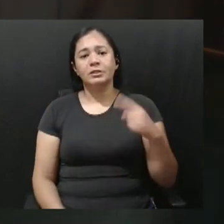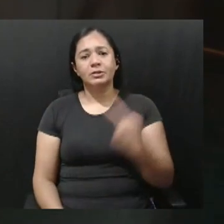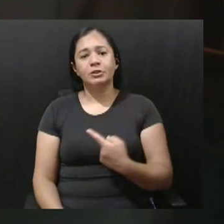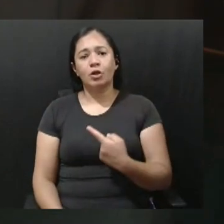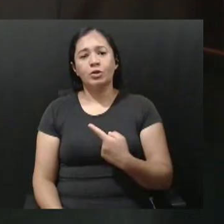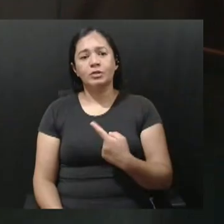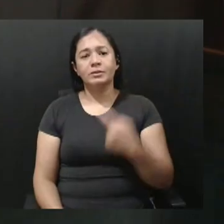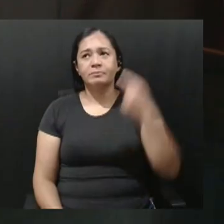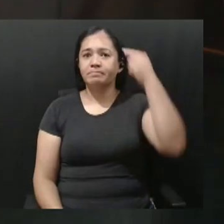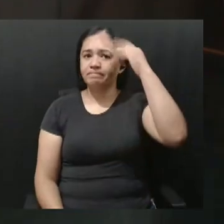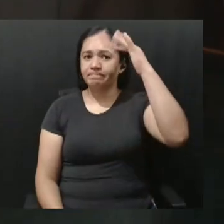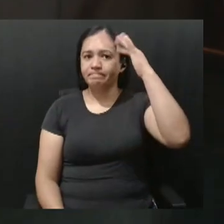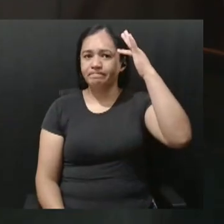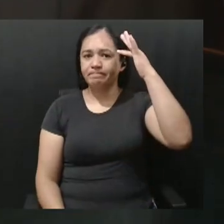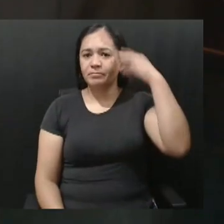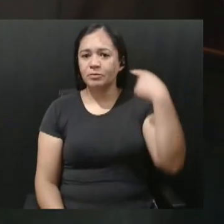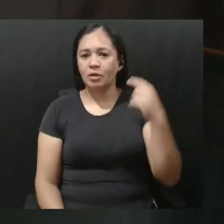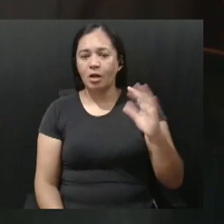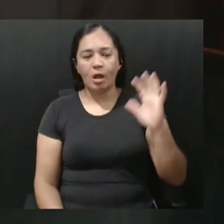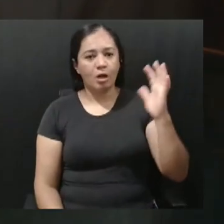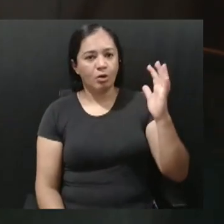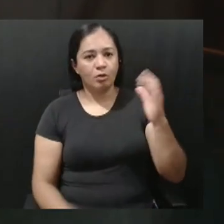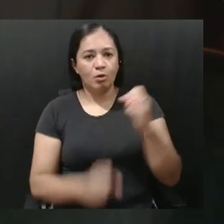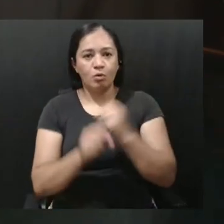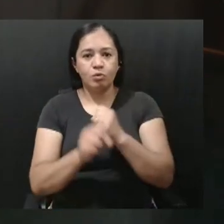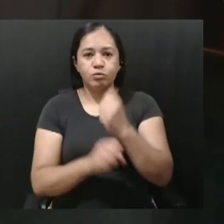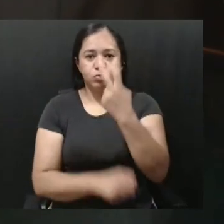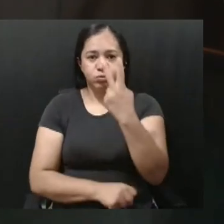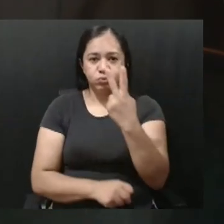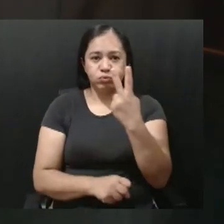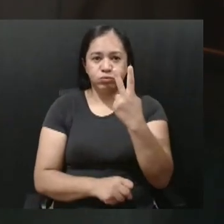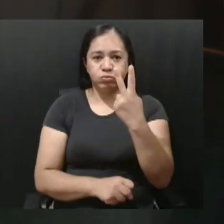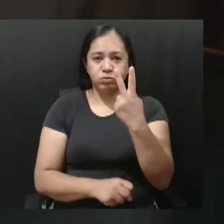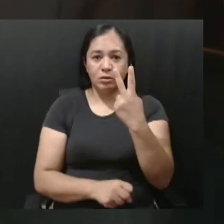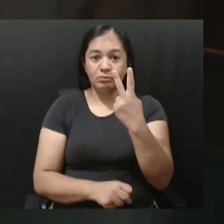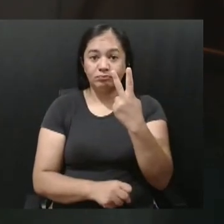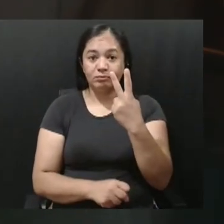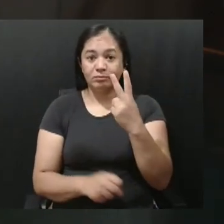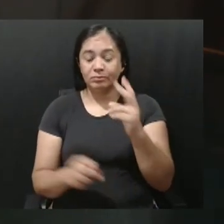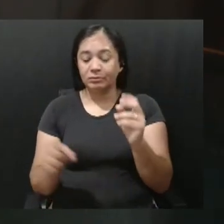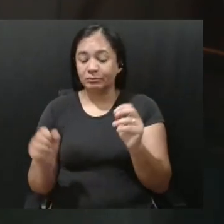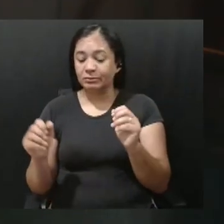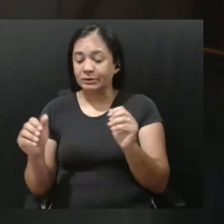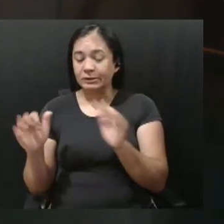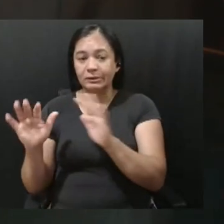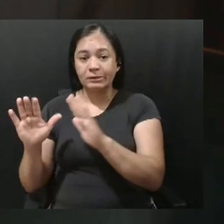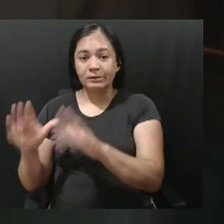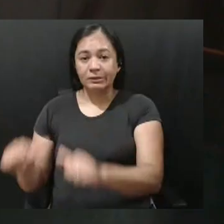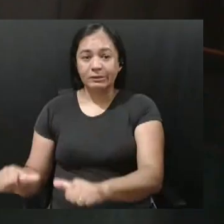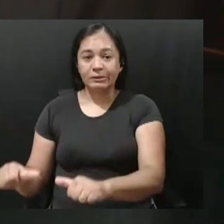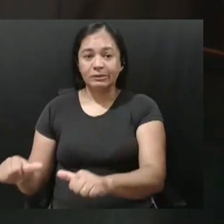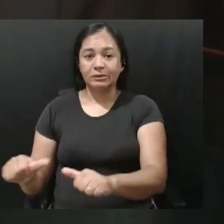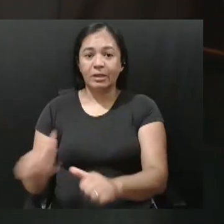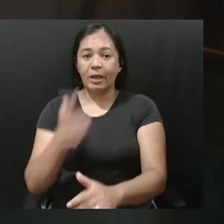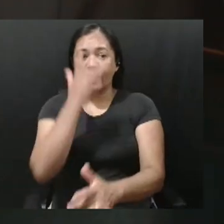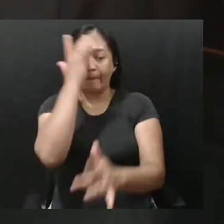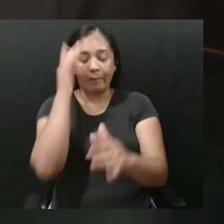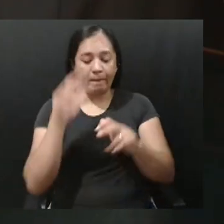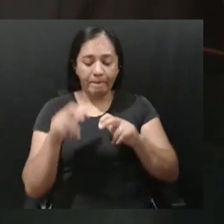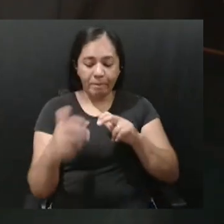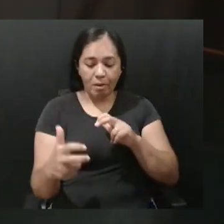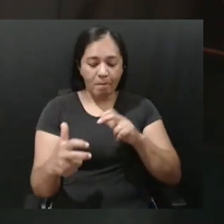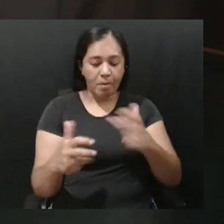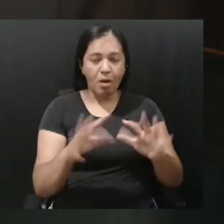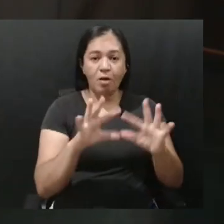passamos aí por 2 anos reclusos, Uhum, gente querida morrendo, se perdendo, famílias inteiras indo embora,